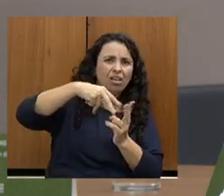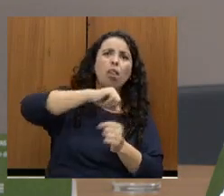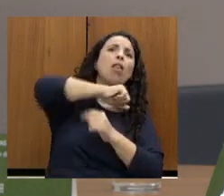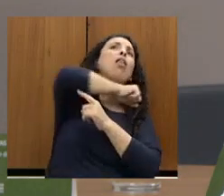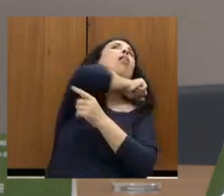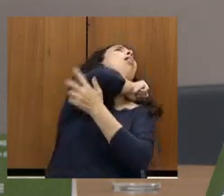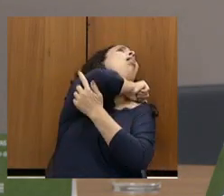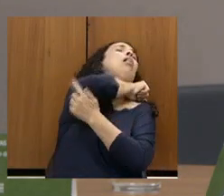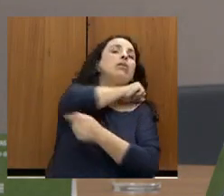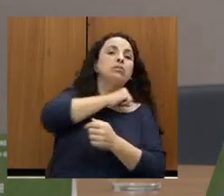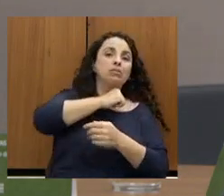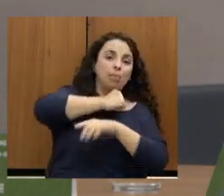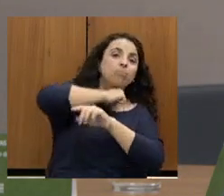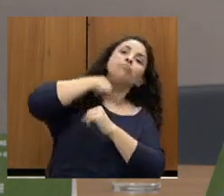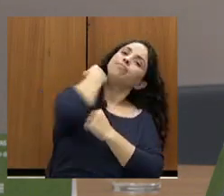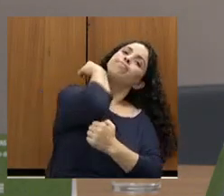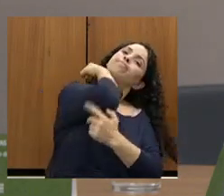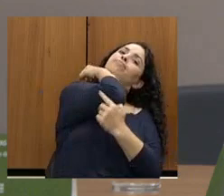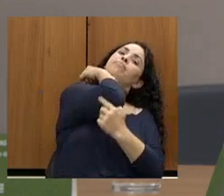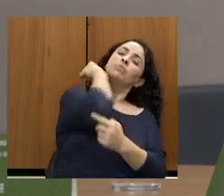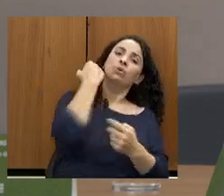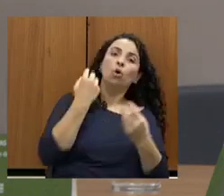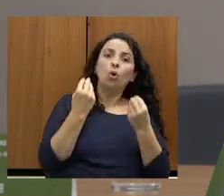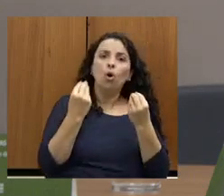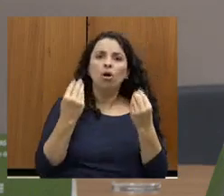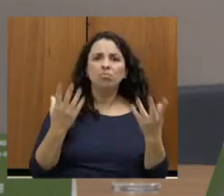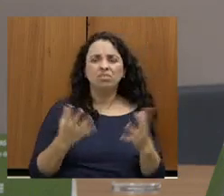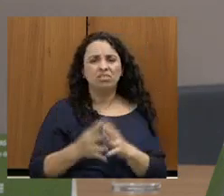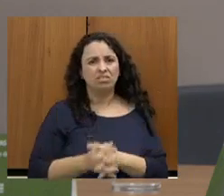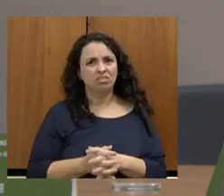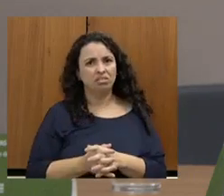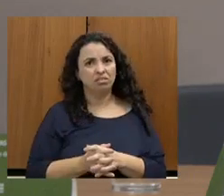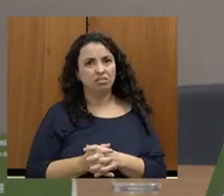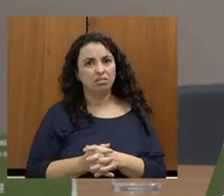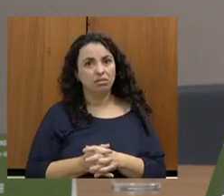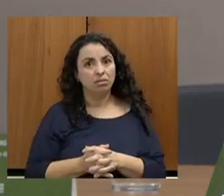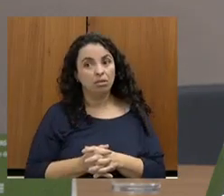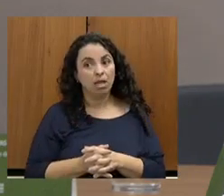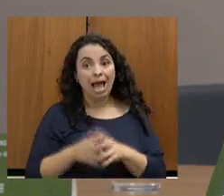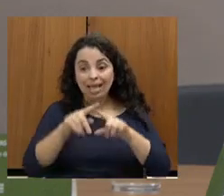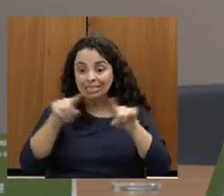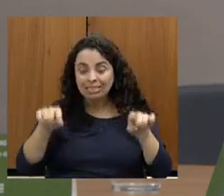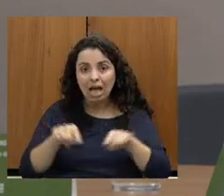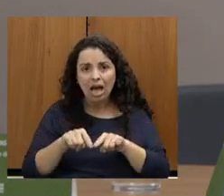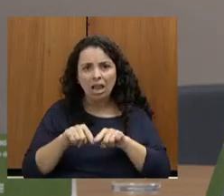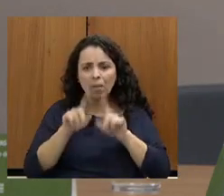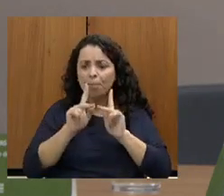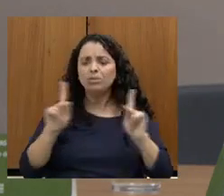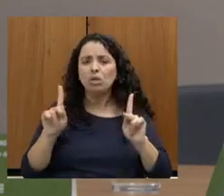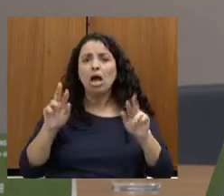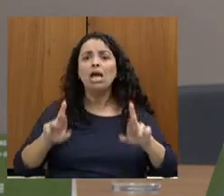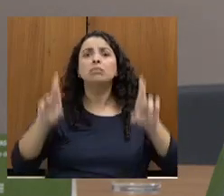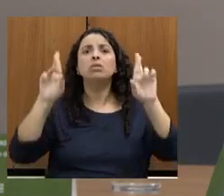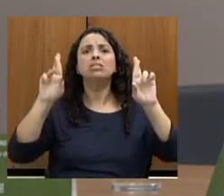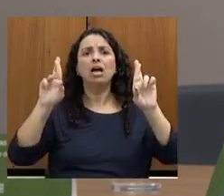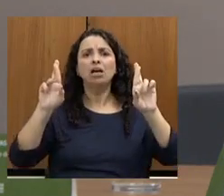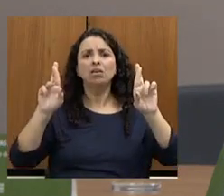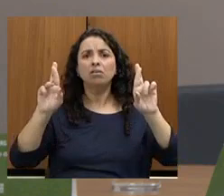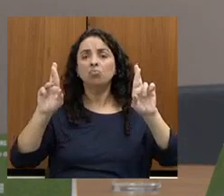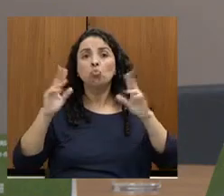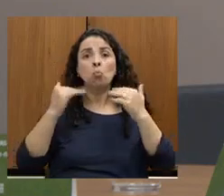E aí, eu pontuo de novo, não tinha nenhum adulto na sala, eles estavam sozinhos.